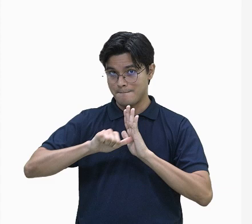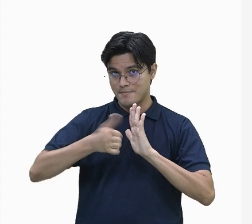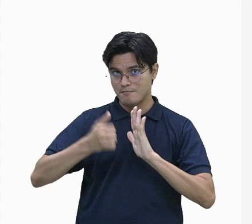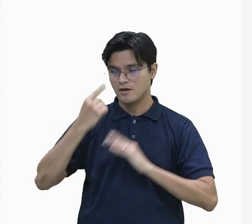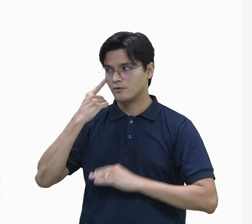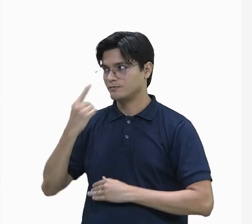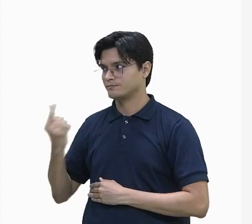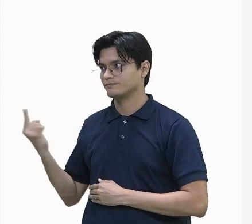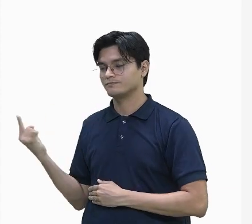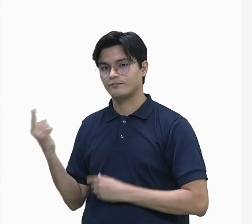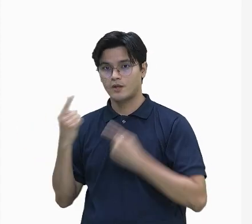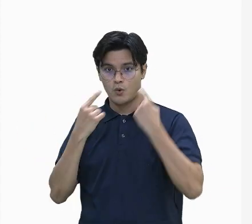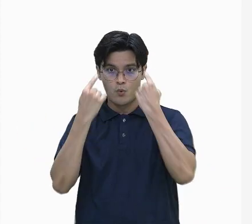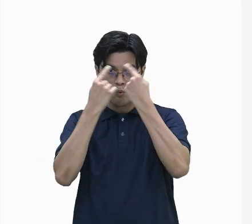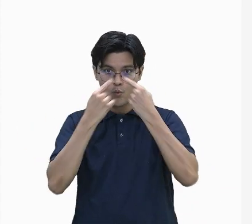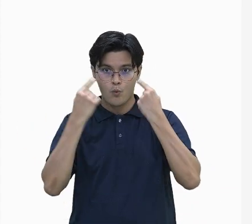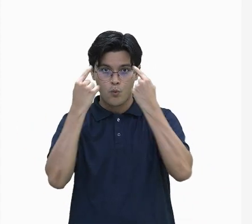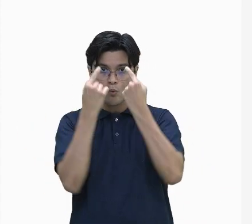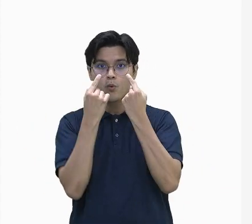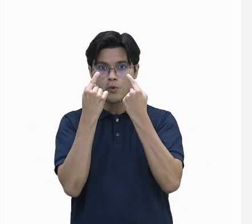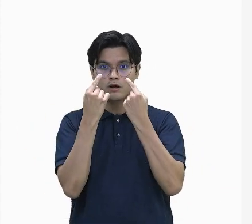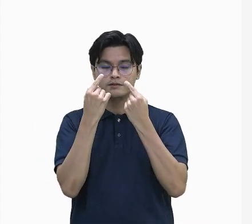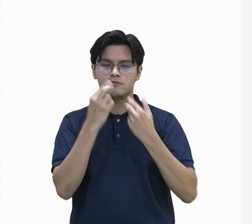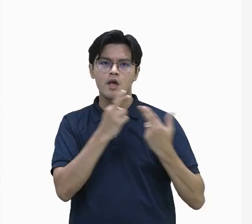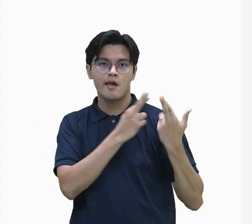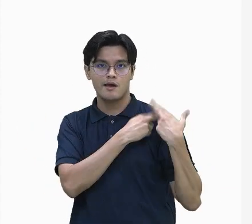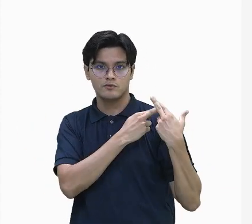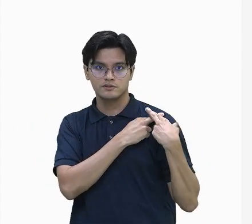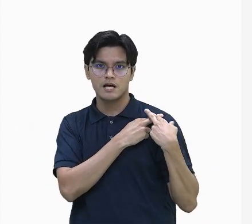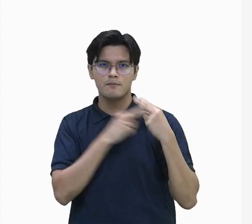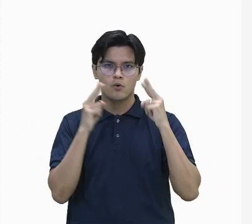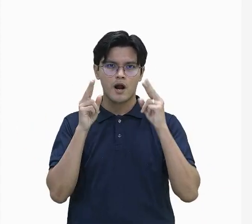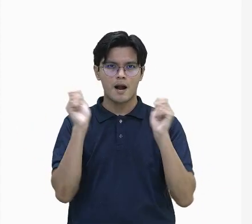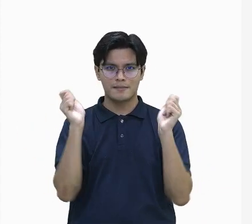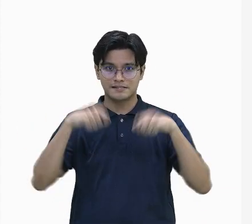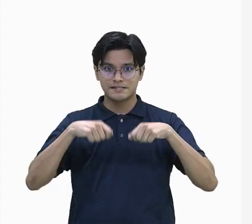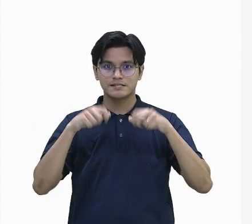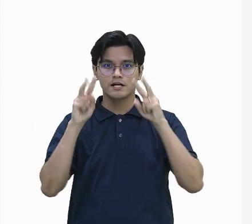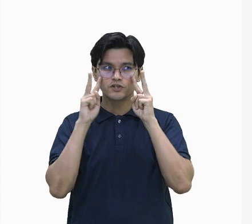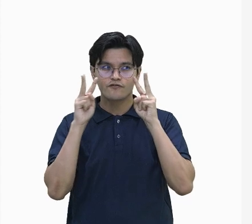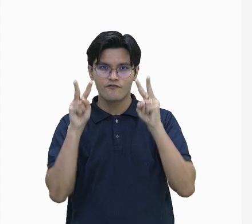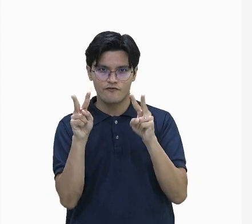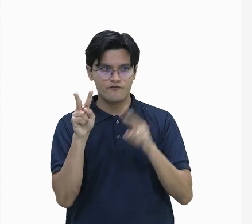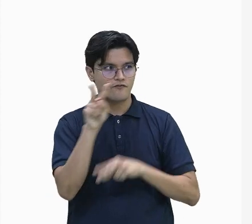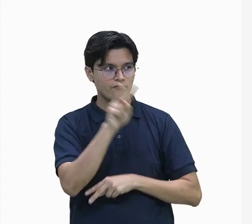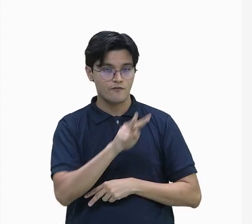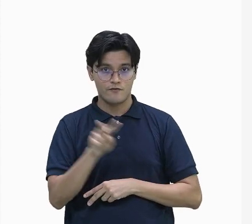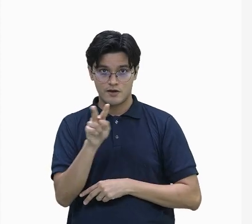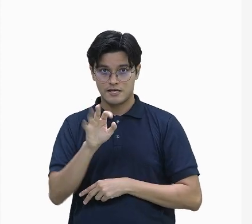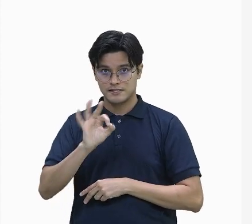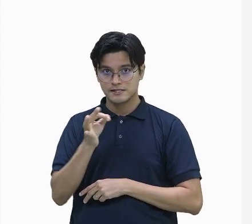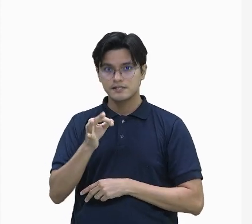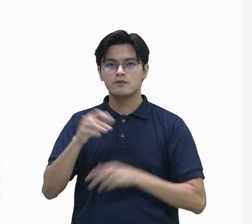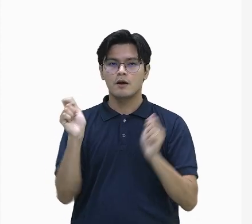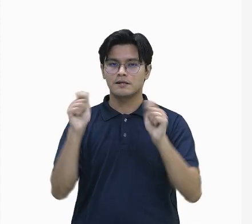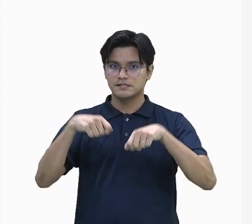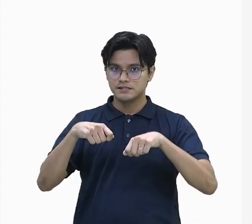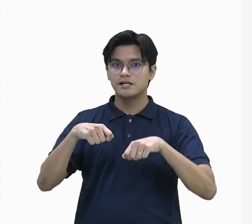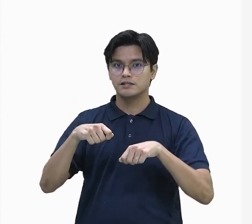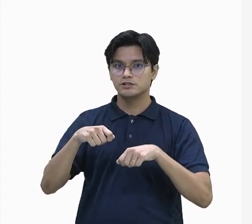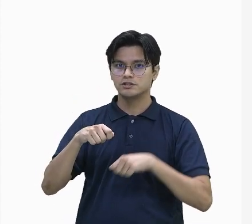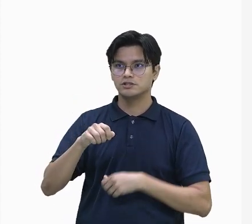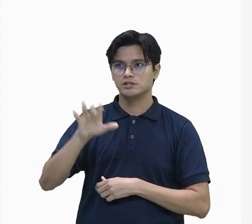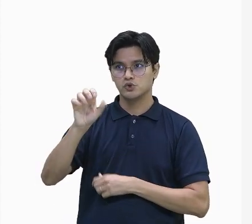olhos, né, que são os órgãos responsáveis pela visão, tá? Esses órgãos podem captar a luz e transformar